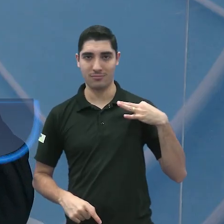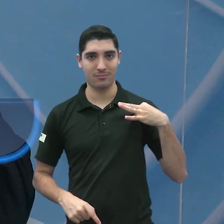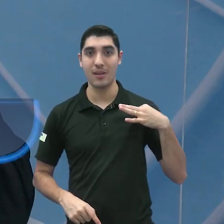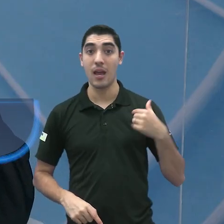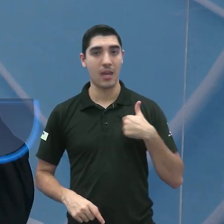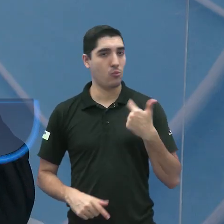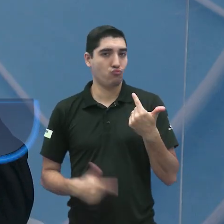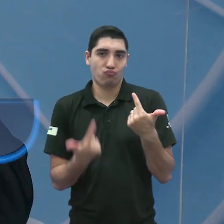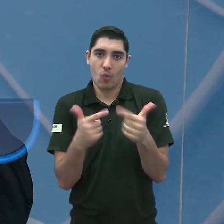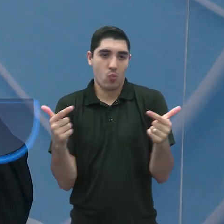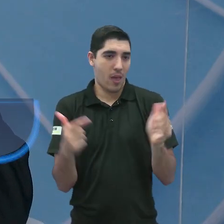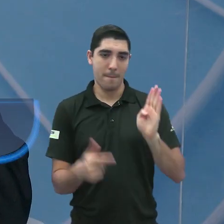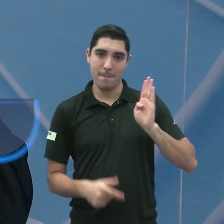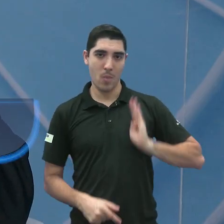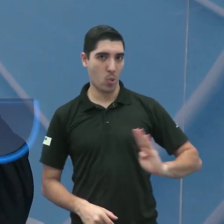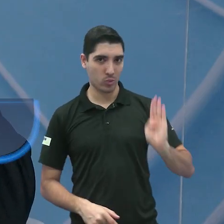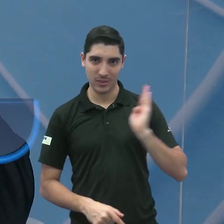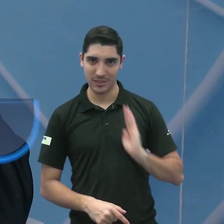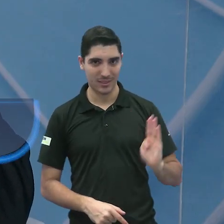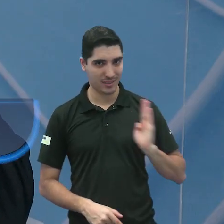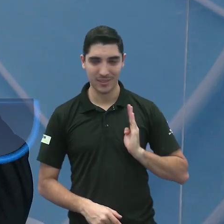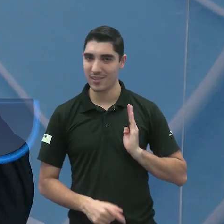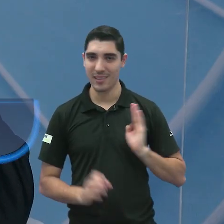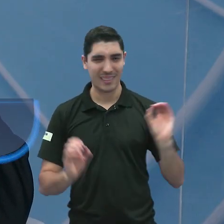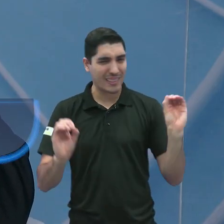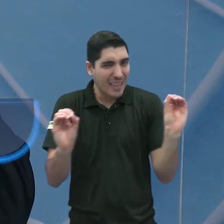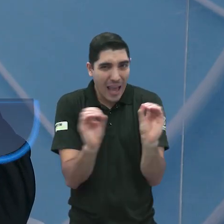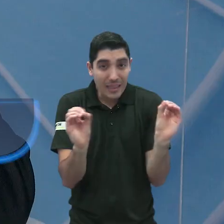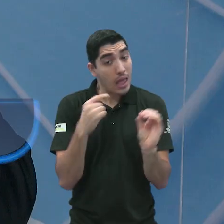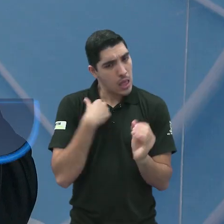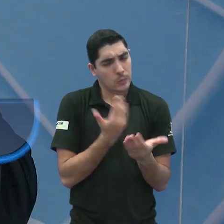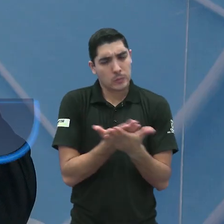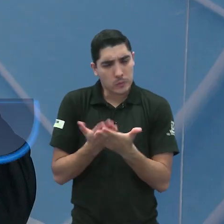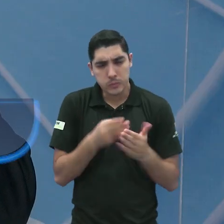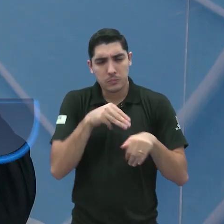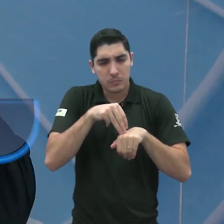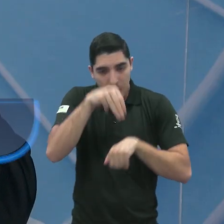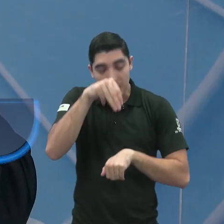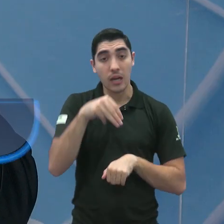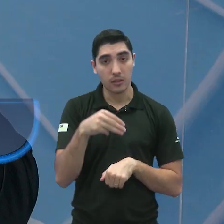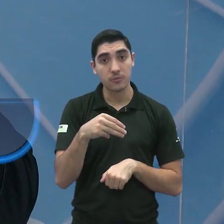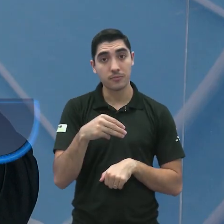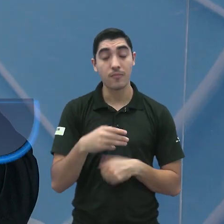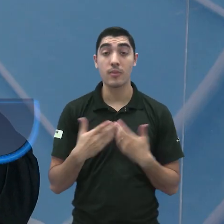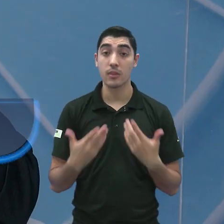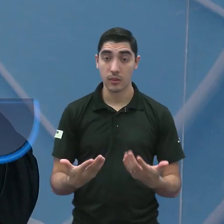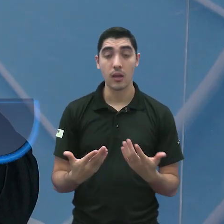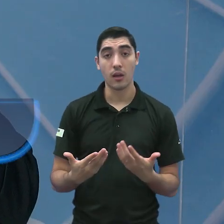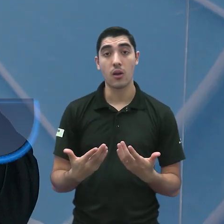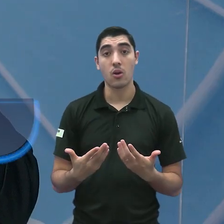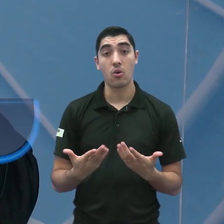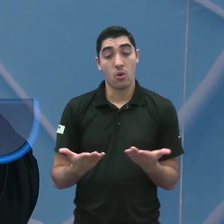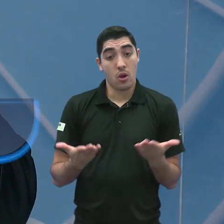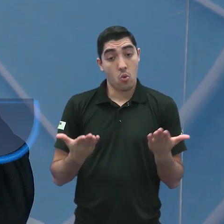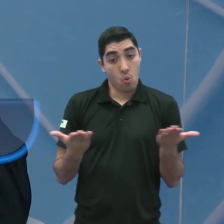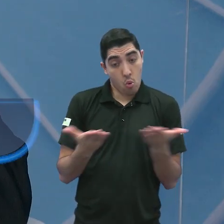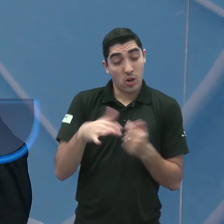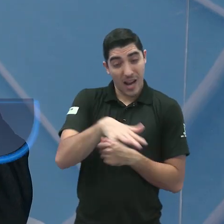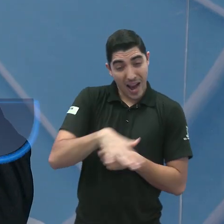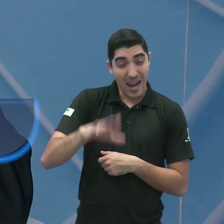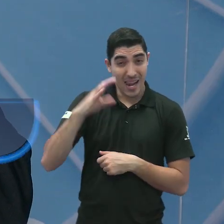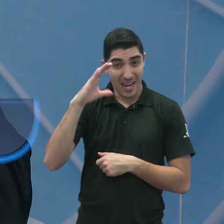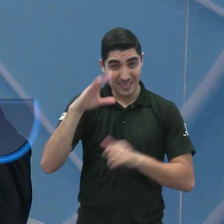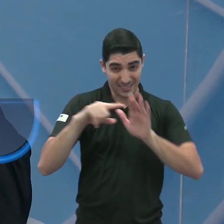de bolsa durante esses meus anos de mestrado, então eu acho que hoje a ciência é muito